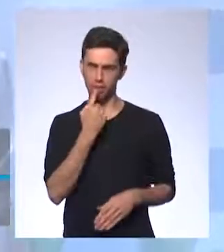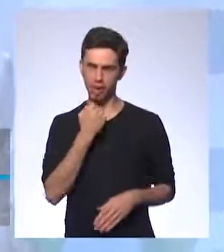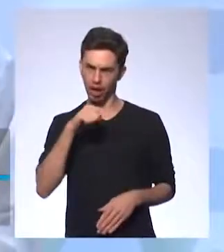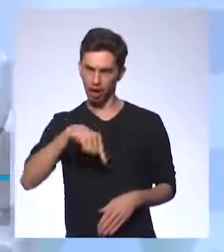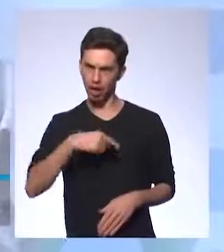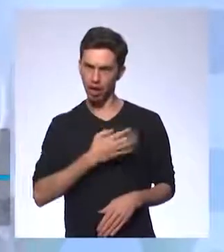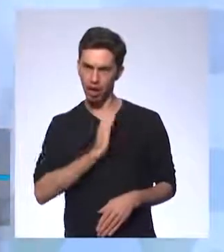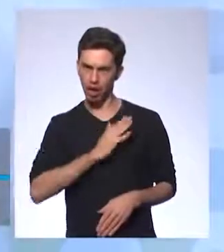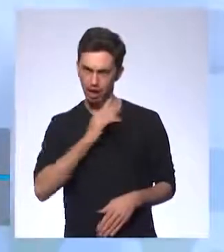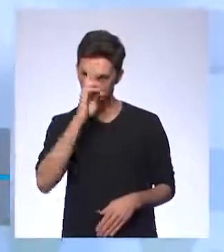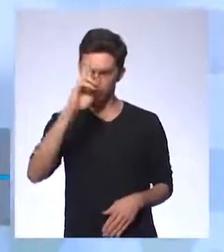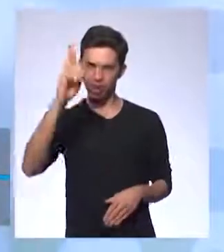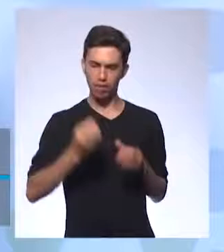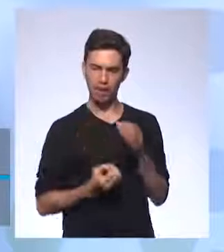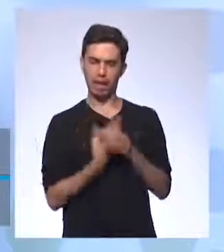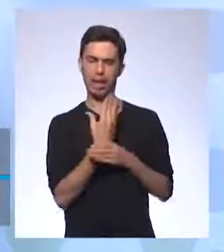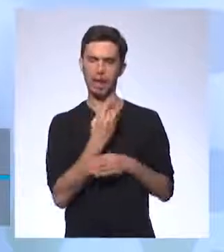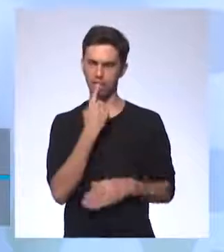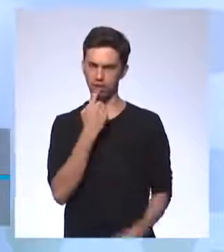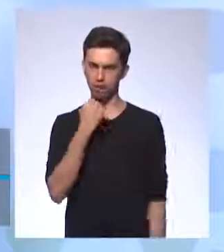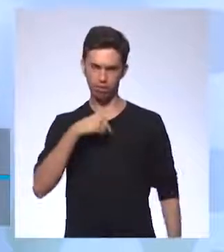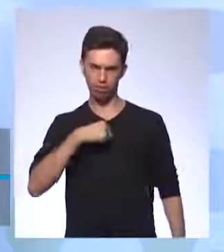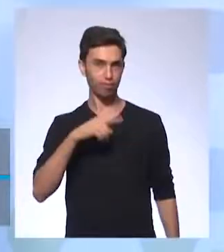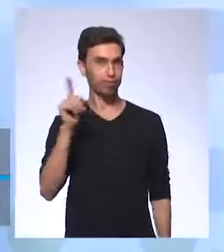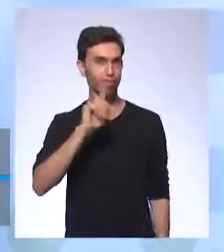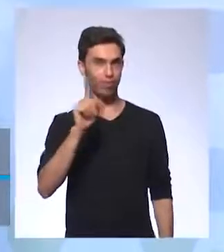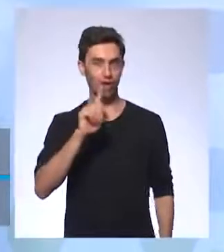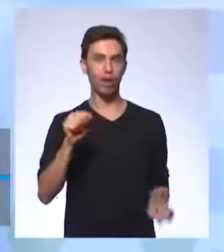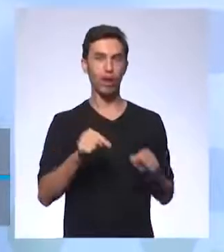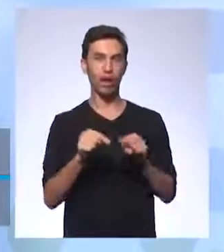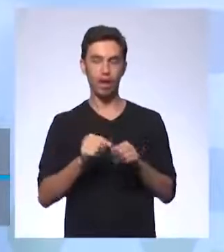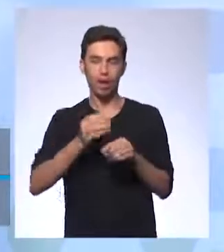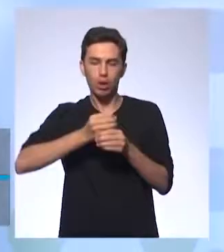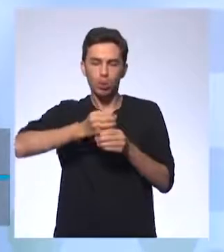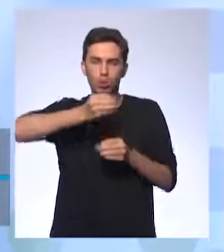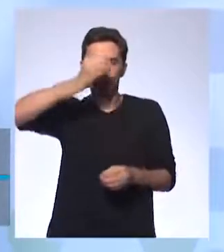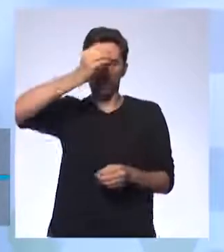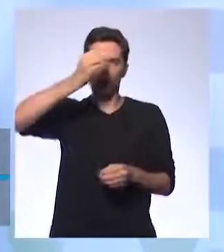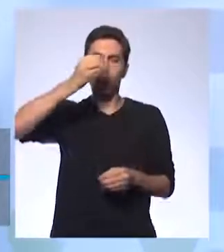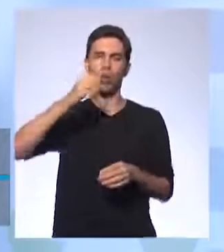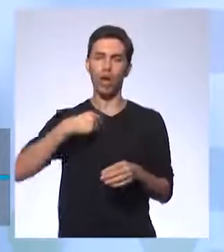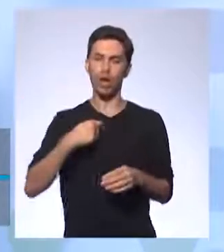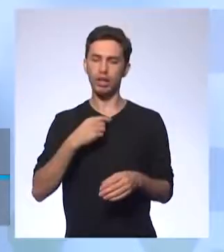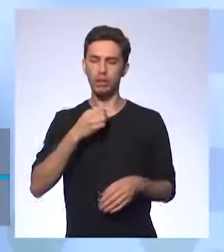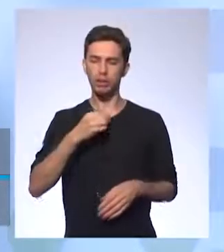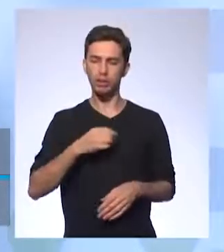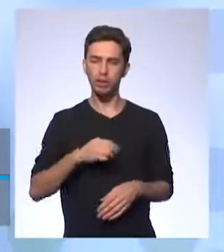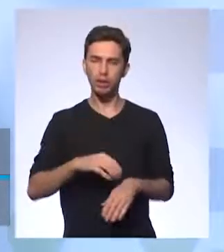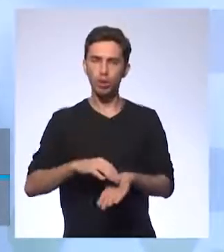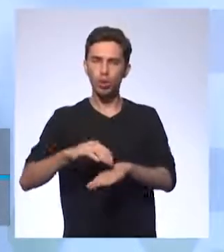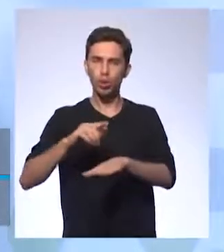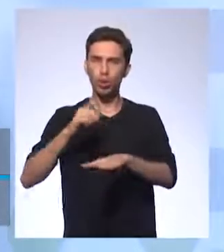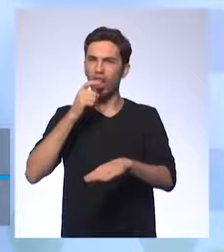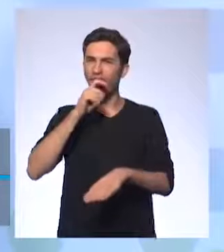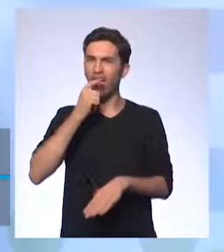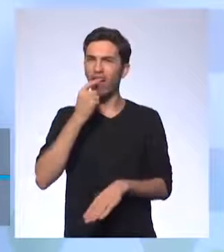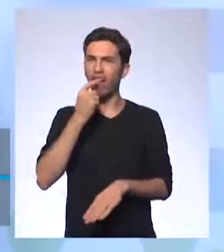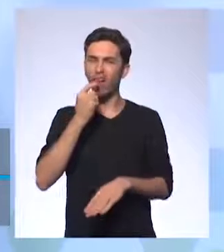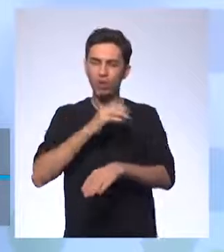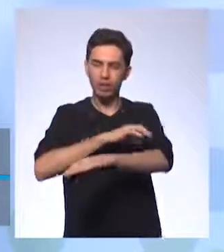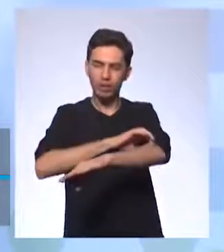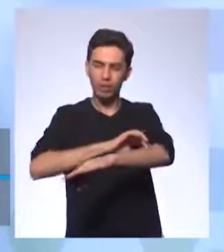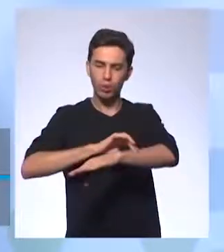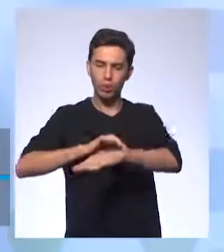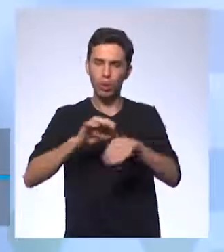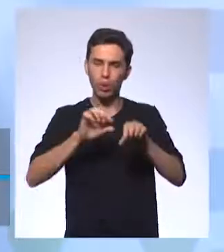coração só bombeia sangue. O sangue ele é fabricado na medula óssea, tá? Nos ossos longos do corpo. Nossos ossos longos eles vão ter lá